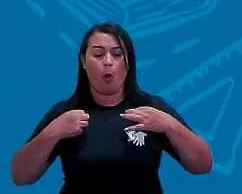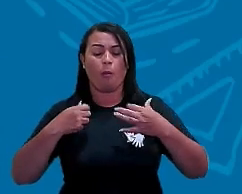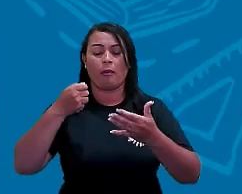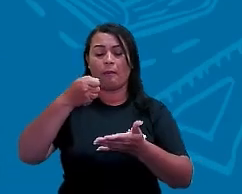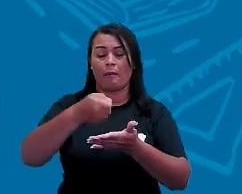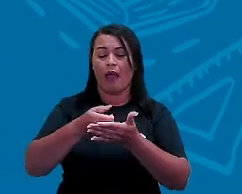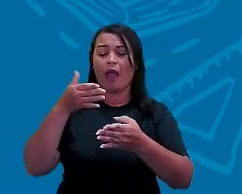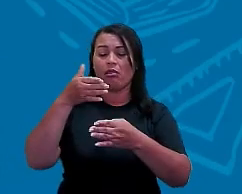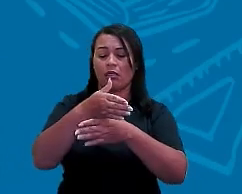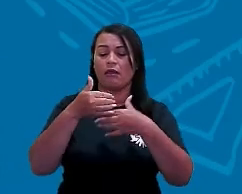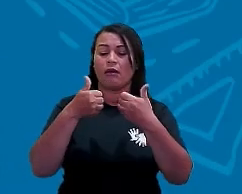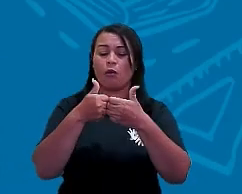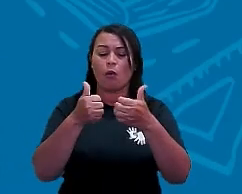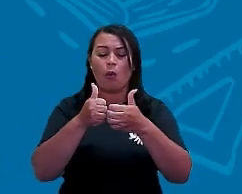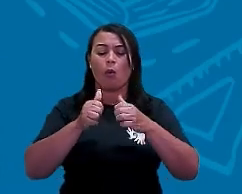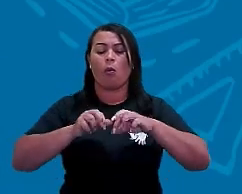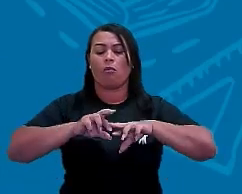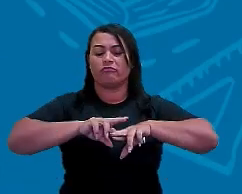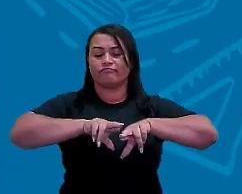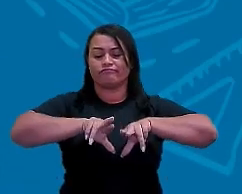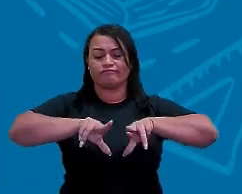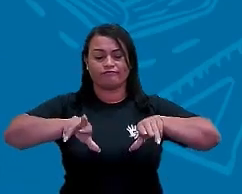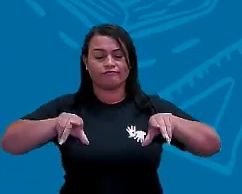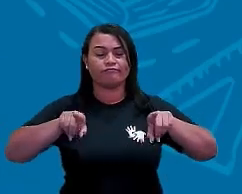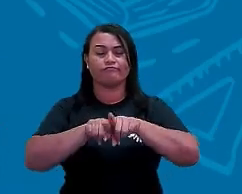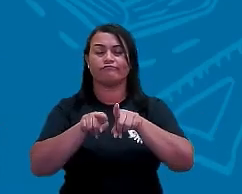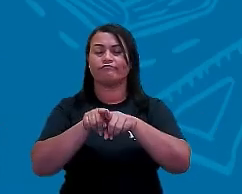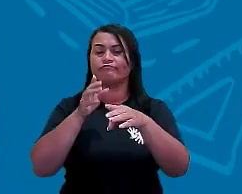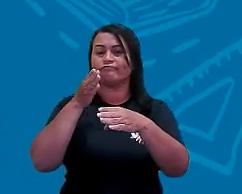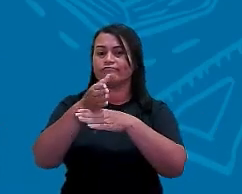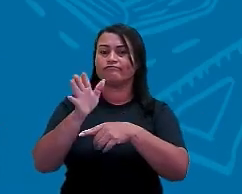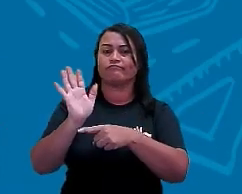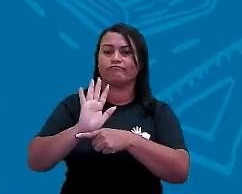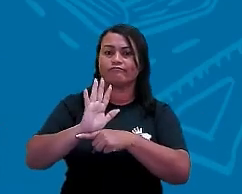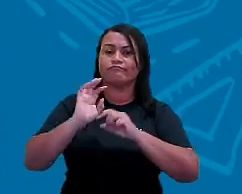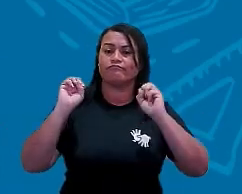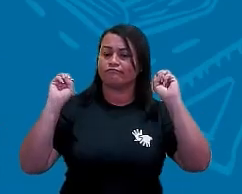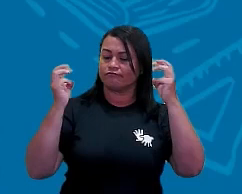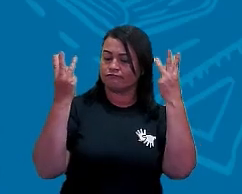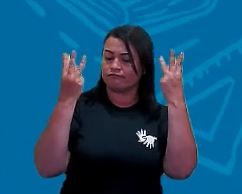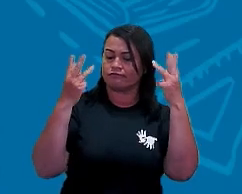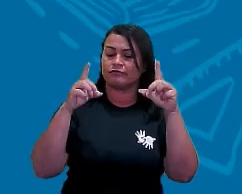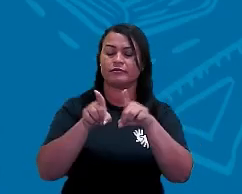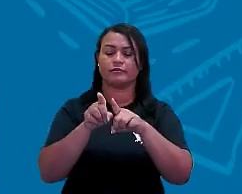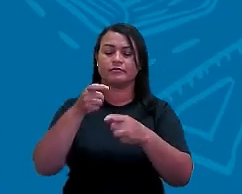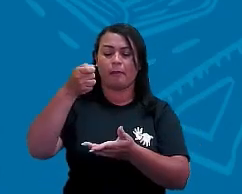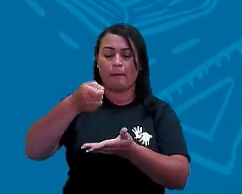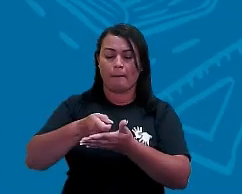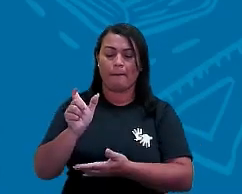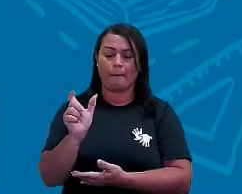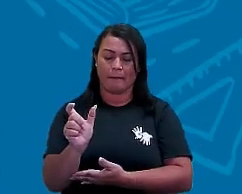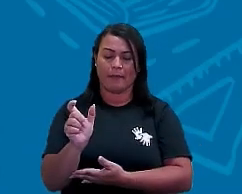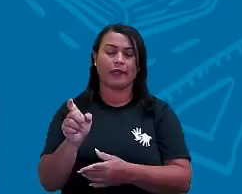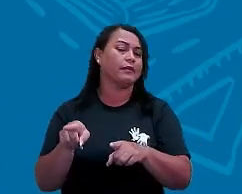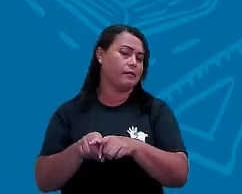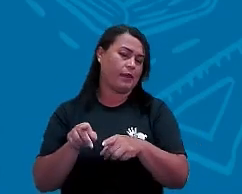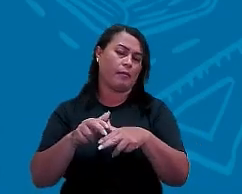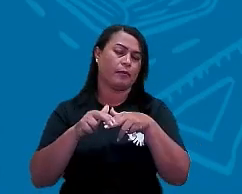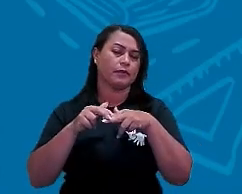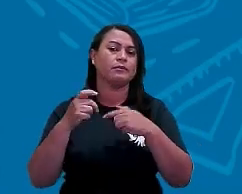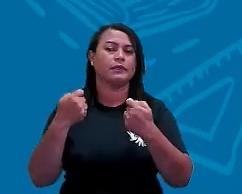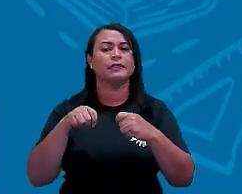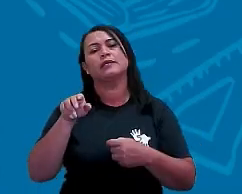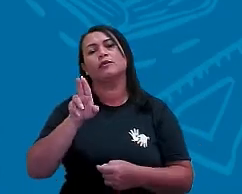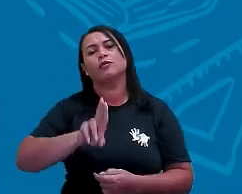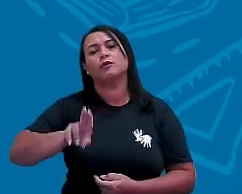pagar passagem de ônibus, ingresso de cinema, ingresso de show. Então, é para isso que a gente